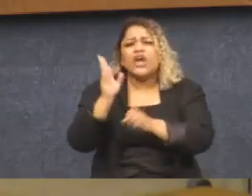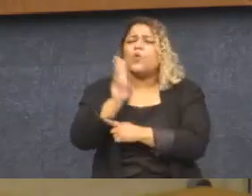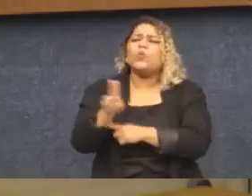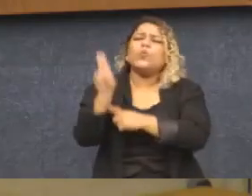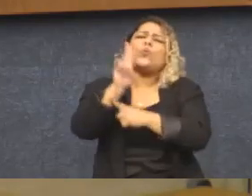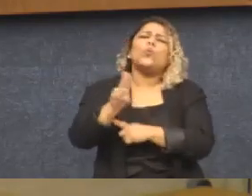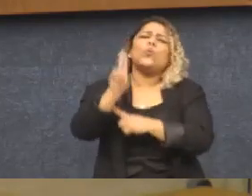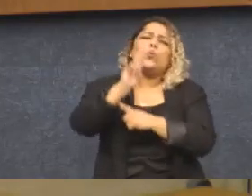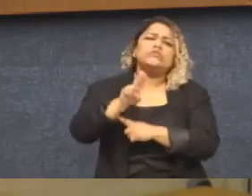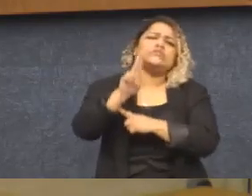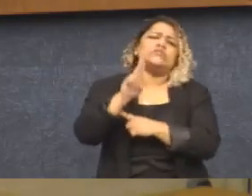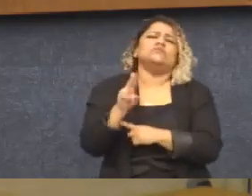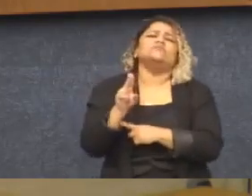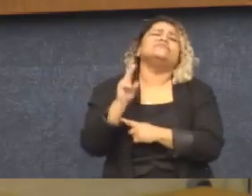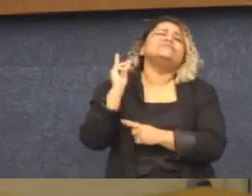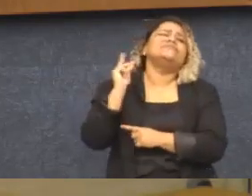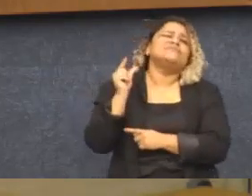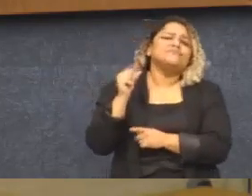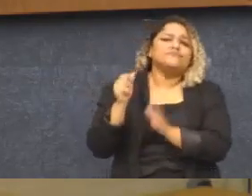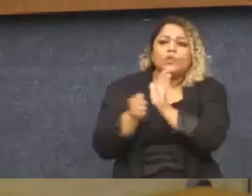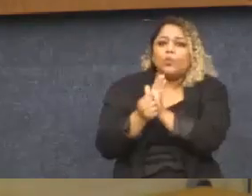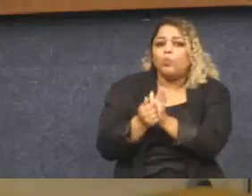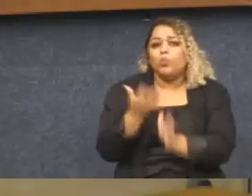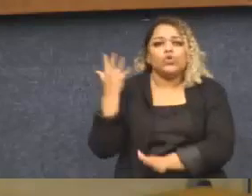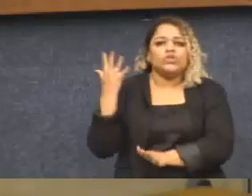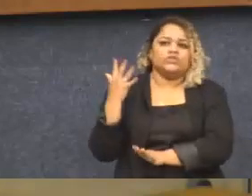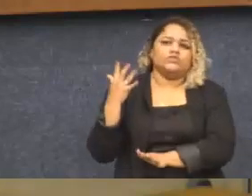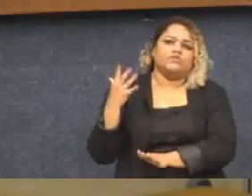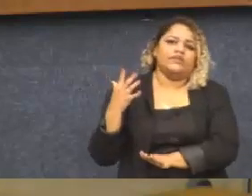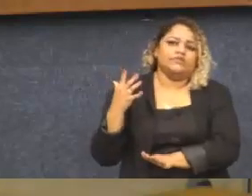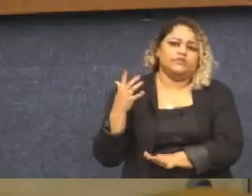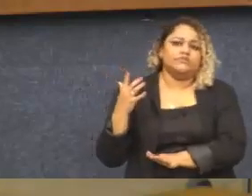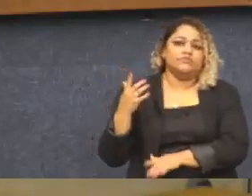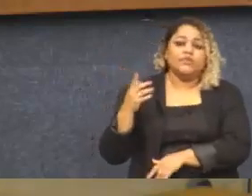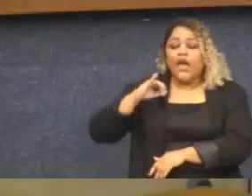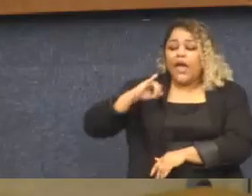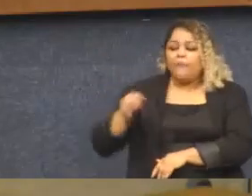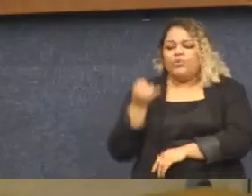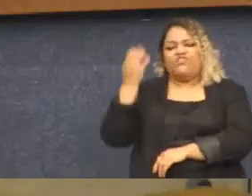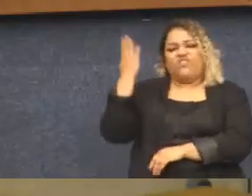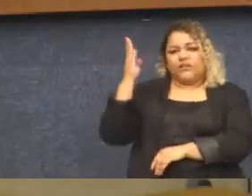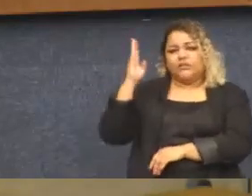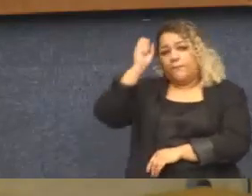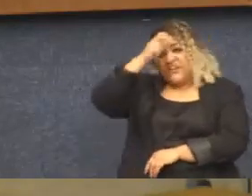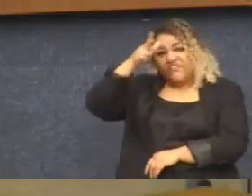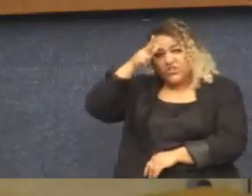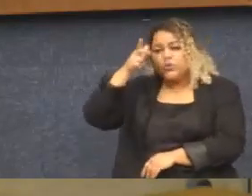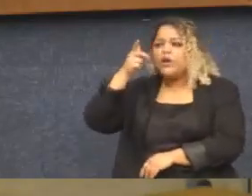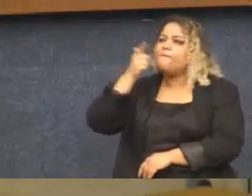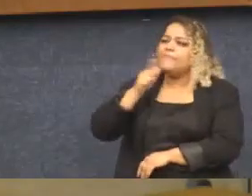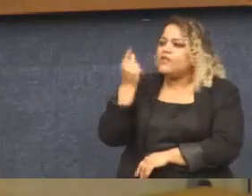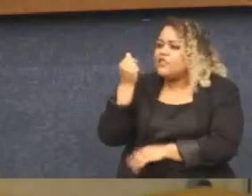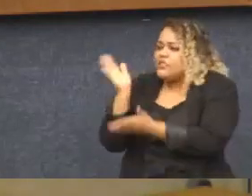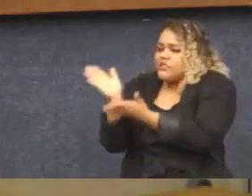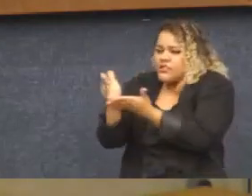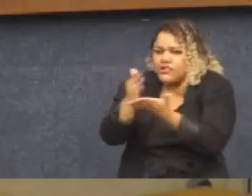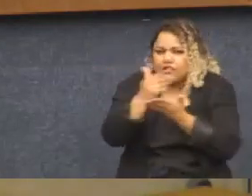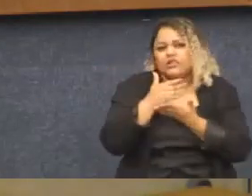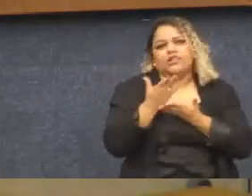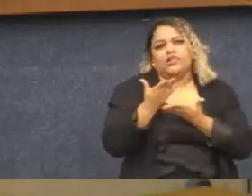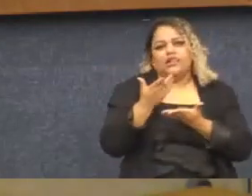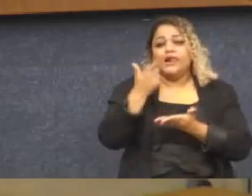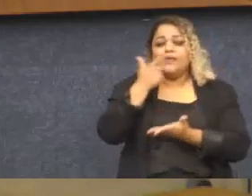e quantas vezes, utiliza da própria prefeitura para arrecadar, para se locupletar com o